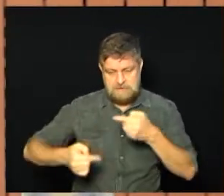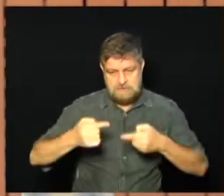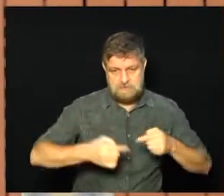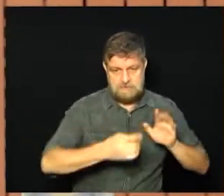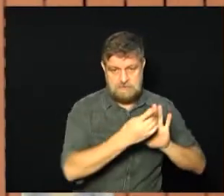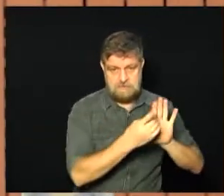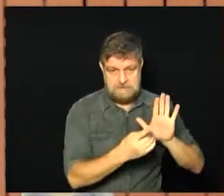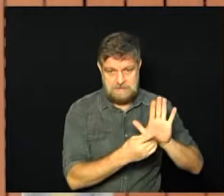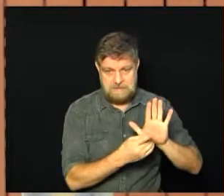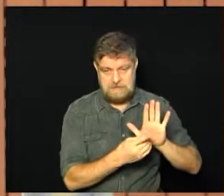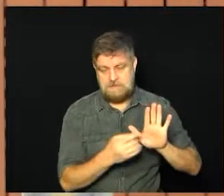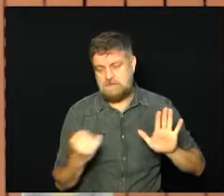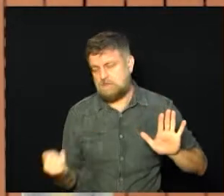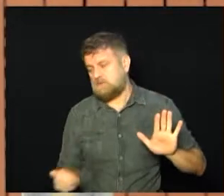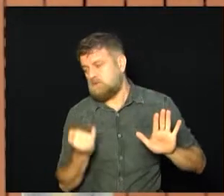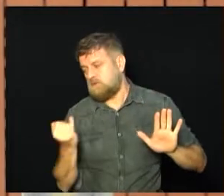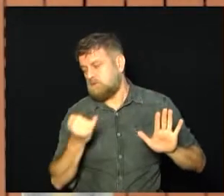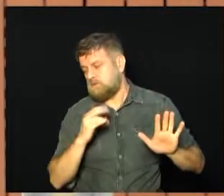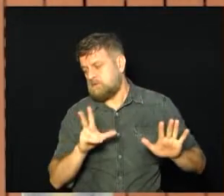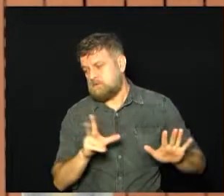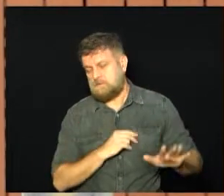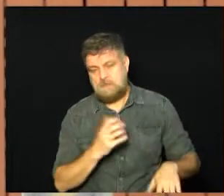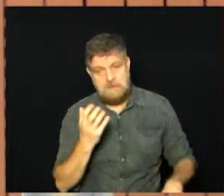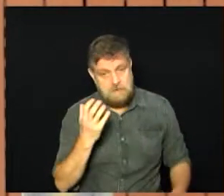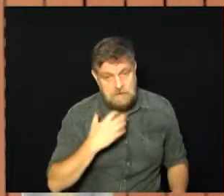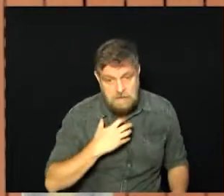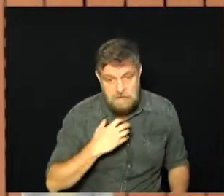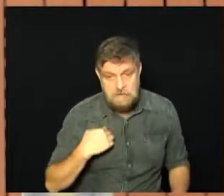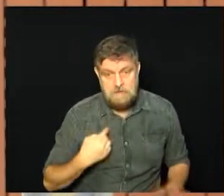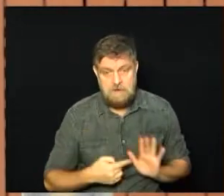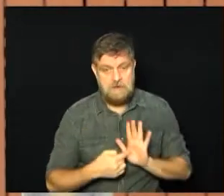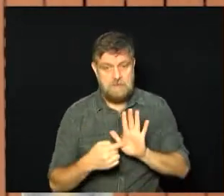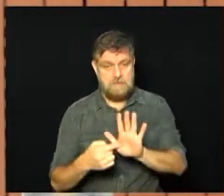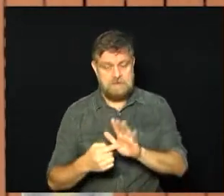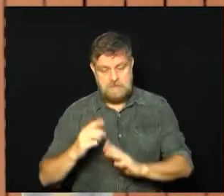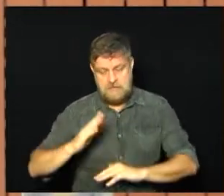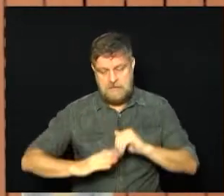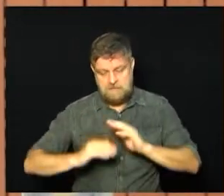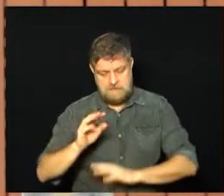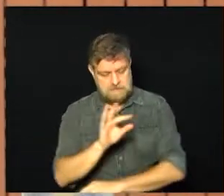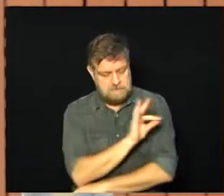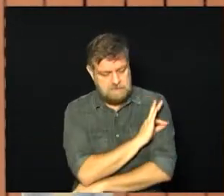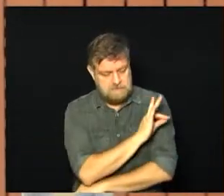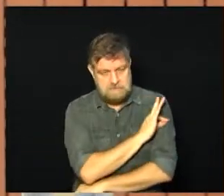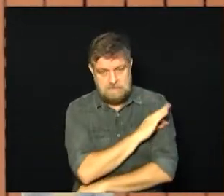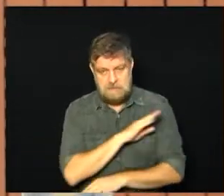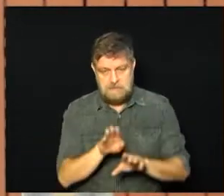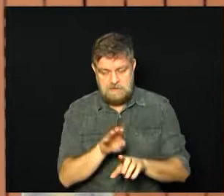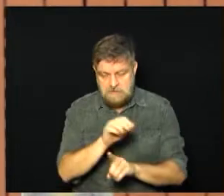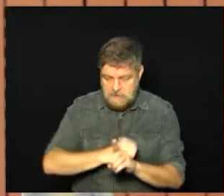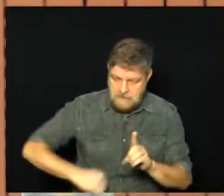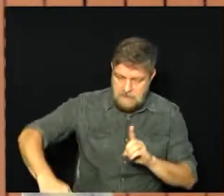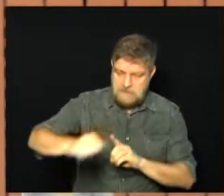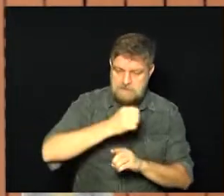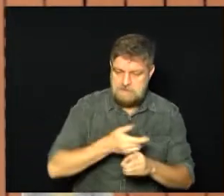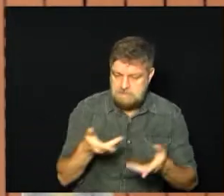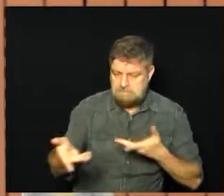decreto é de suma importância. Isso demonstra como o governo está atuando e como ele está abrindo para a sociedade essa